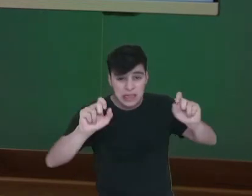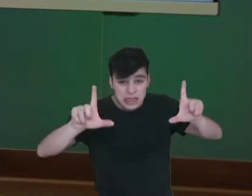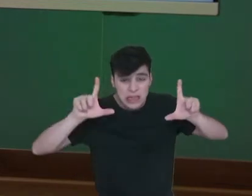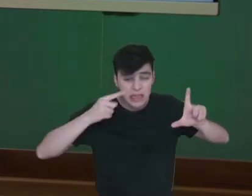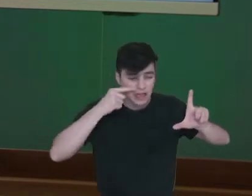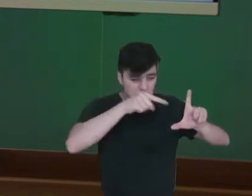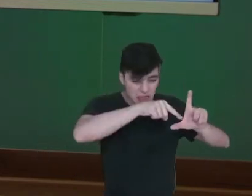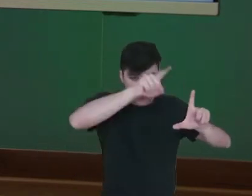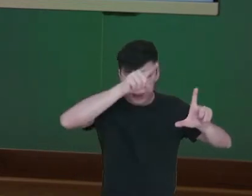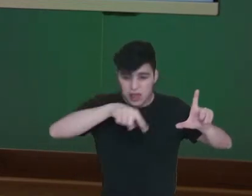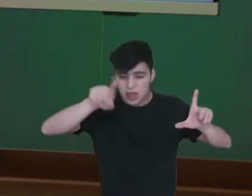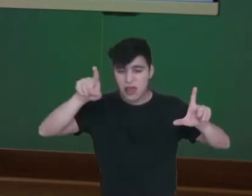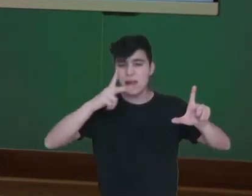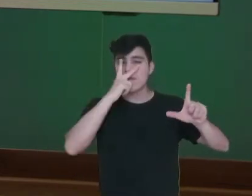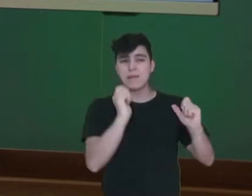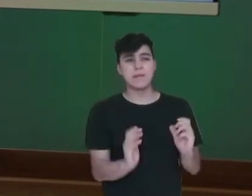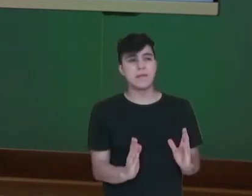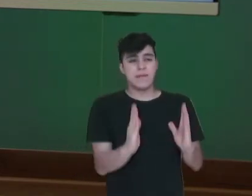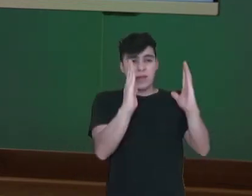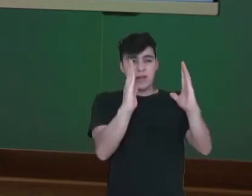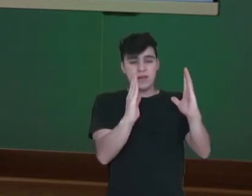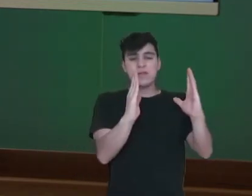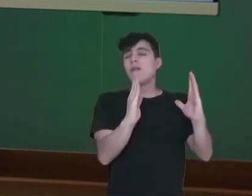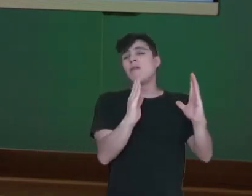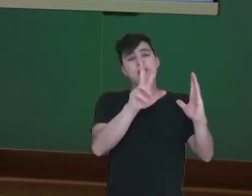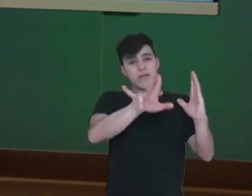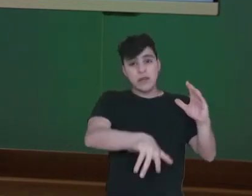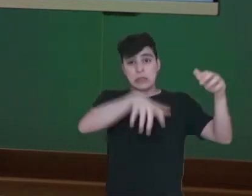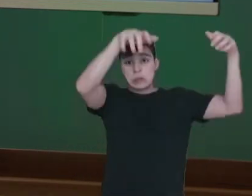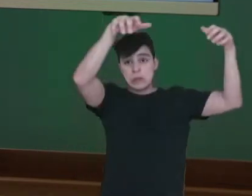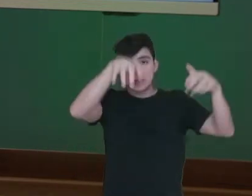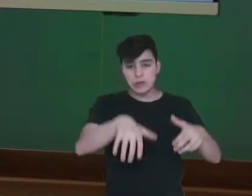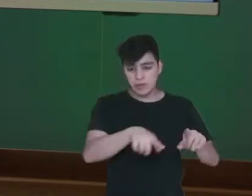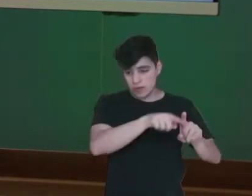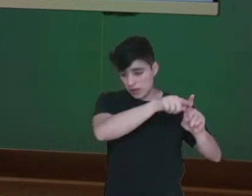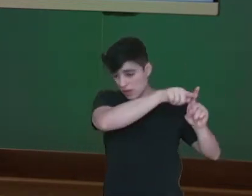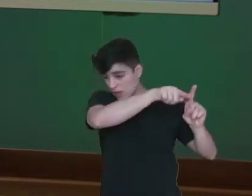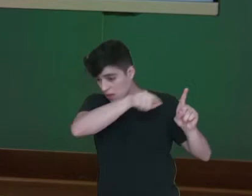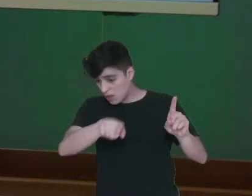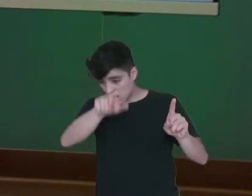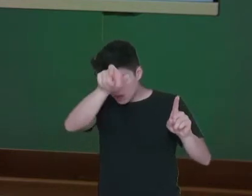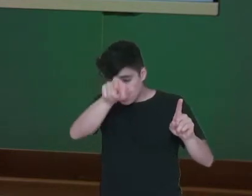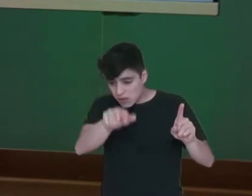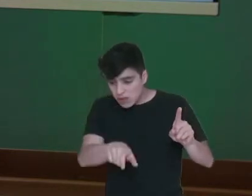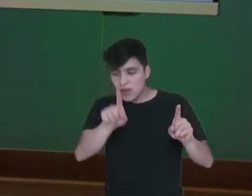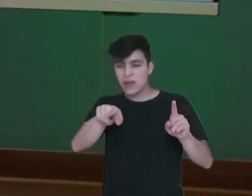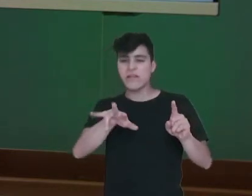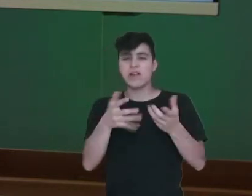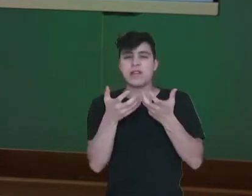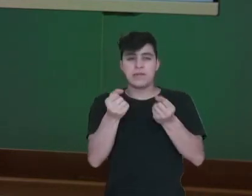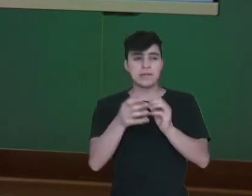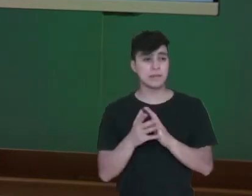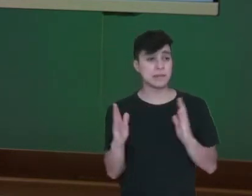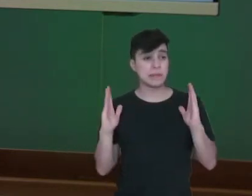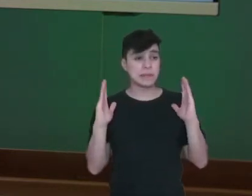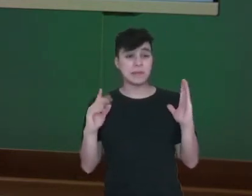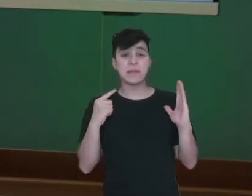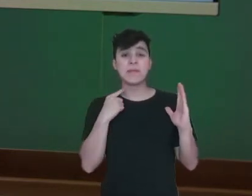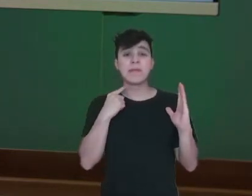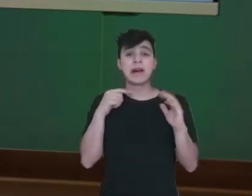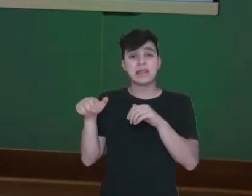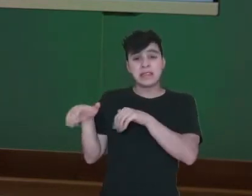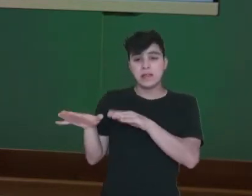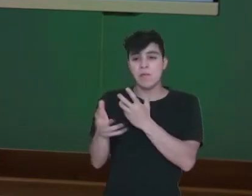ideia de período que é chuvoso e período que é seco. Nesse período aqui, entre maio e setembro, é o